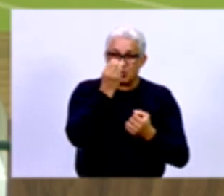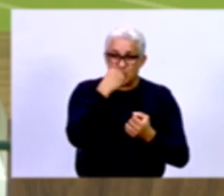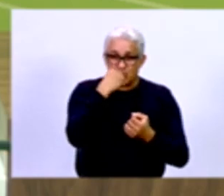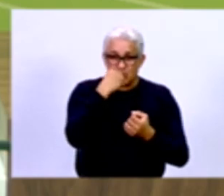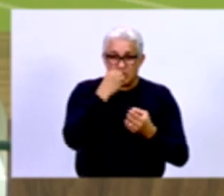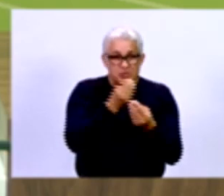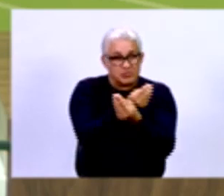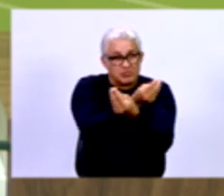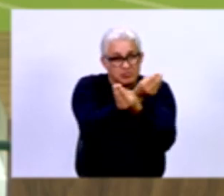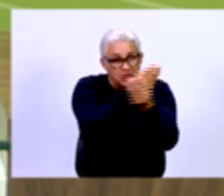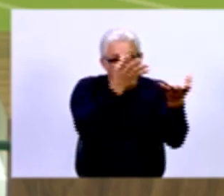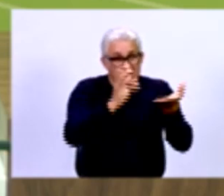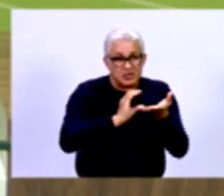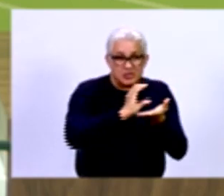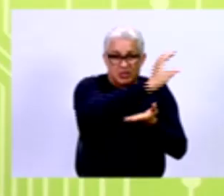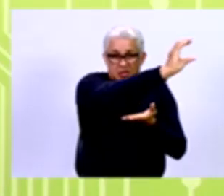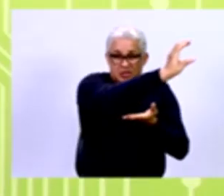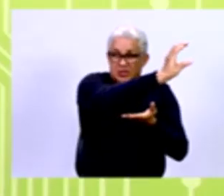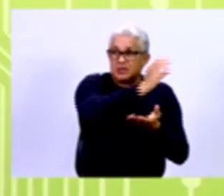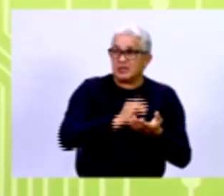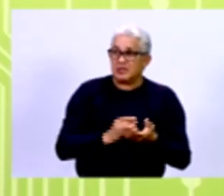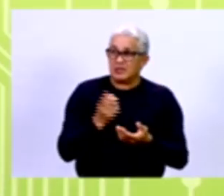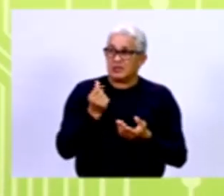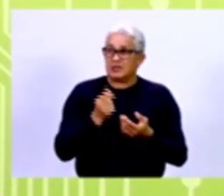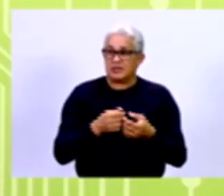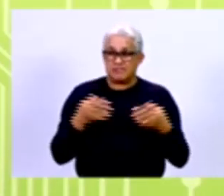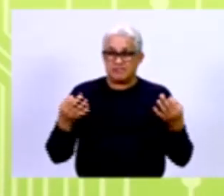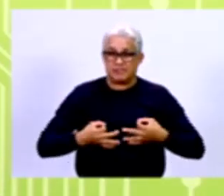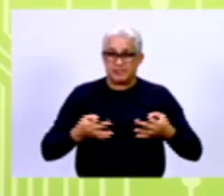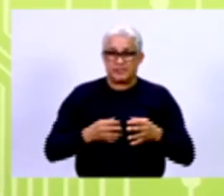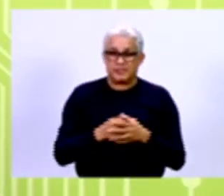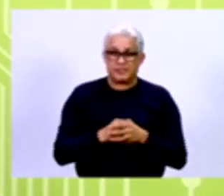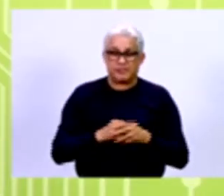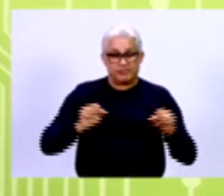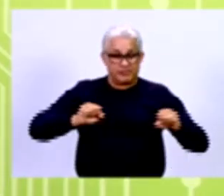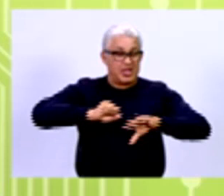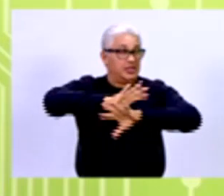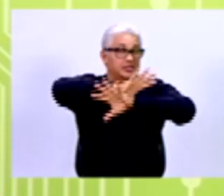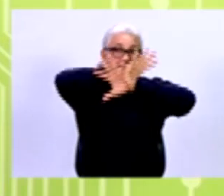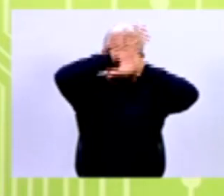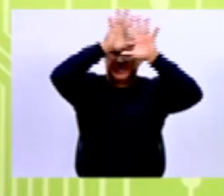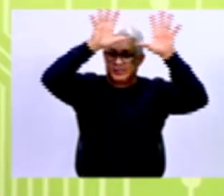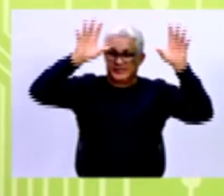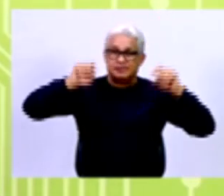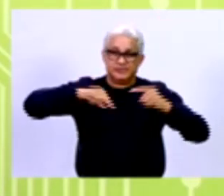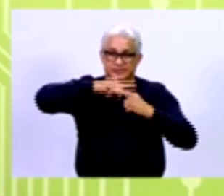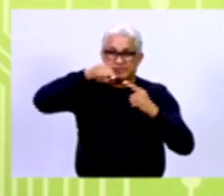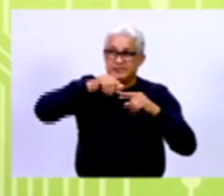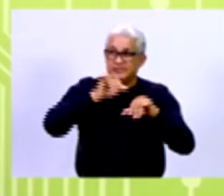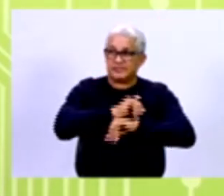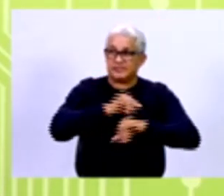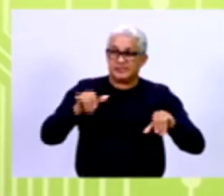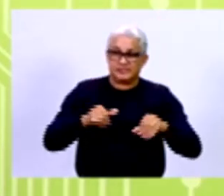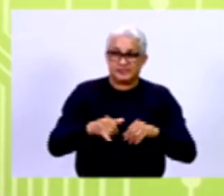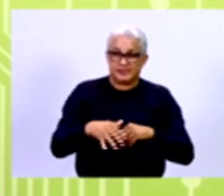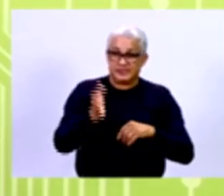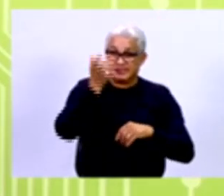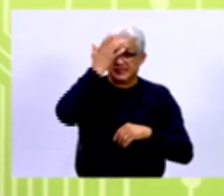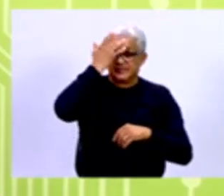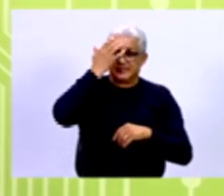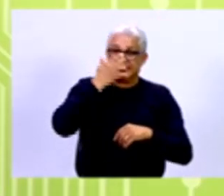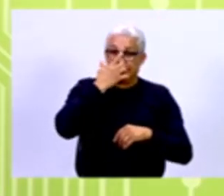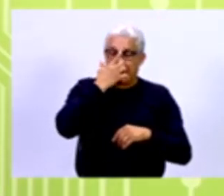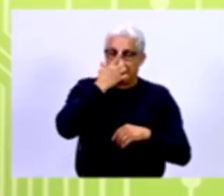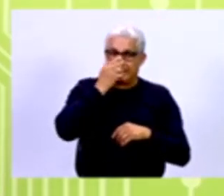ele para os seus países de origem. Perfeito, perfeito. Muito claro, muito objetivo, muita informação para você guardar.